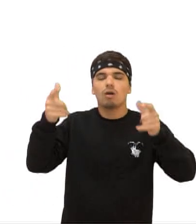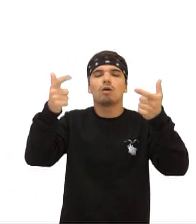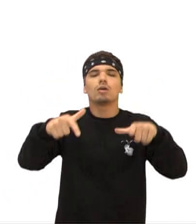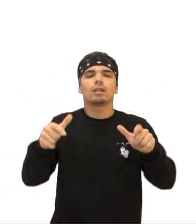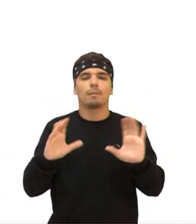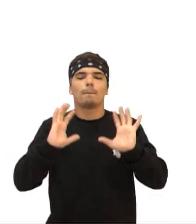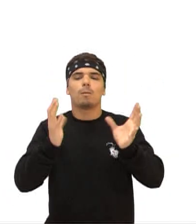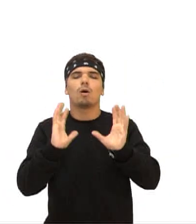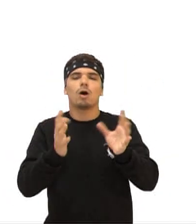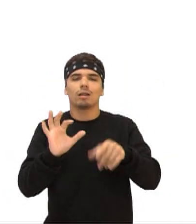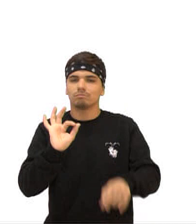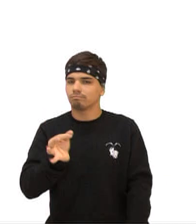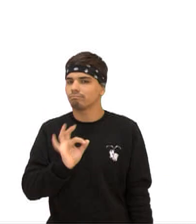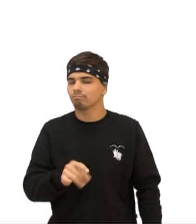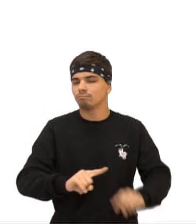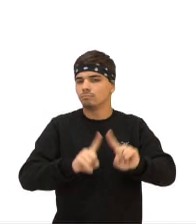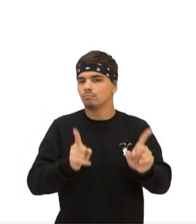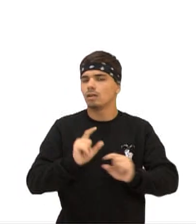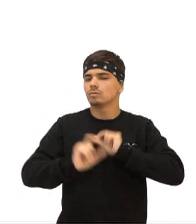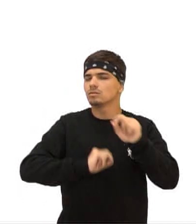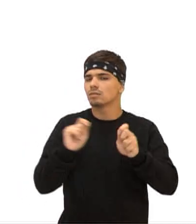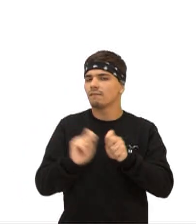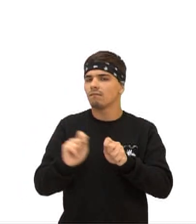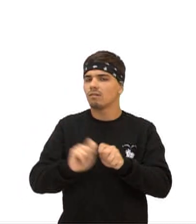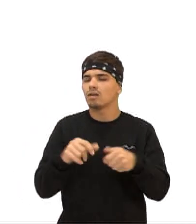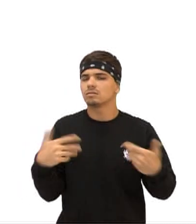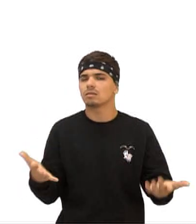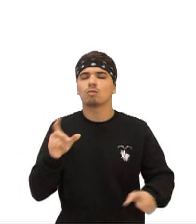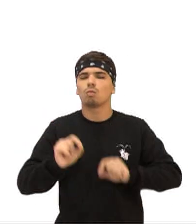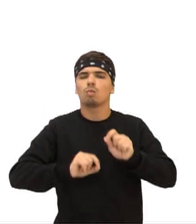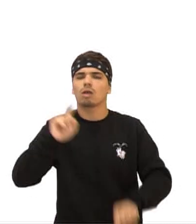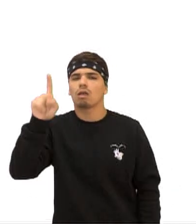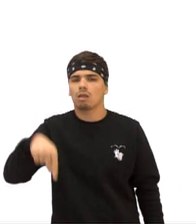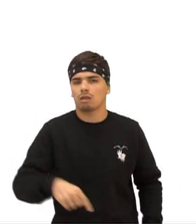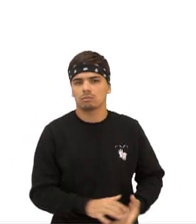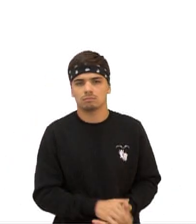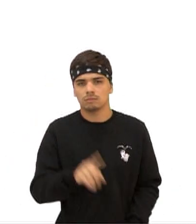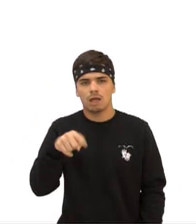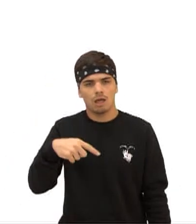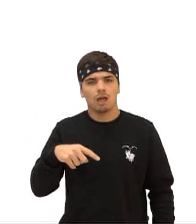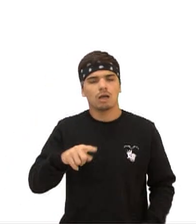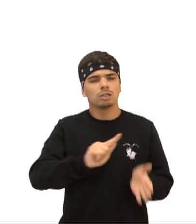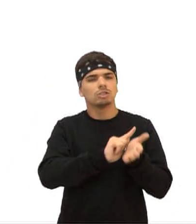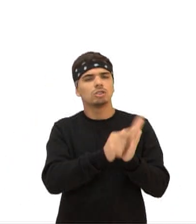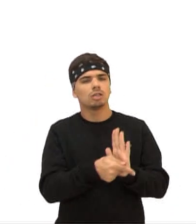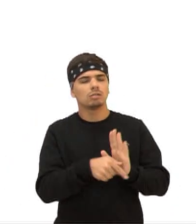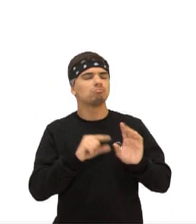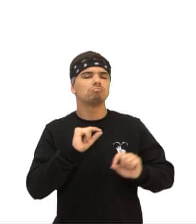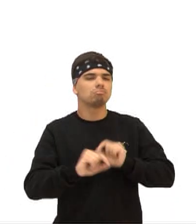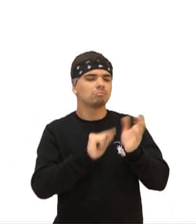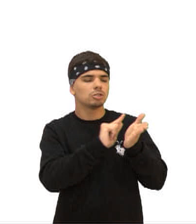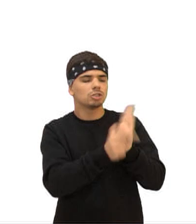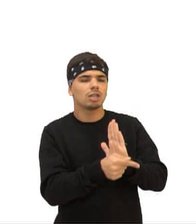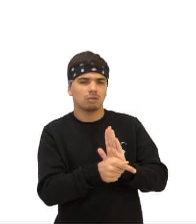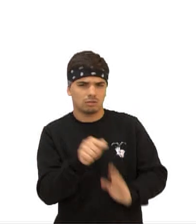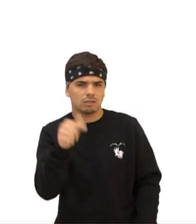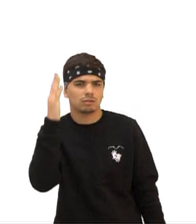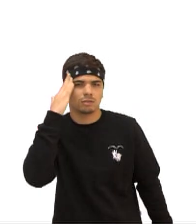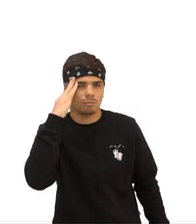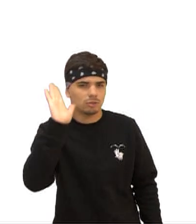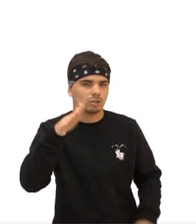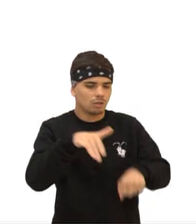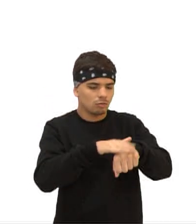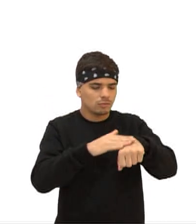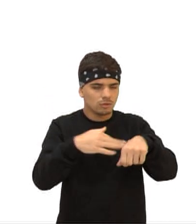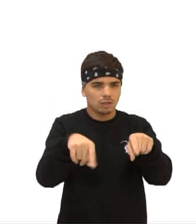está na bola né então como é que tá fazendo o que é isso é um gênero gênero é isso você sabe o que é gênero